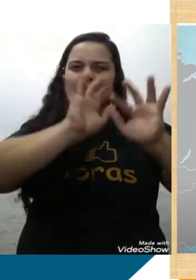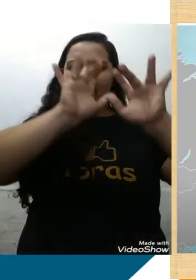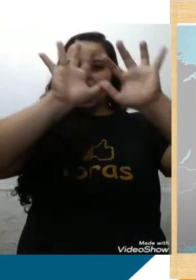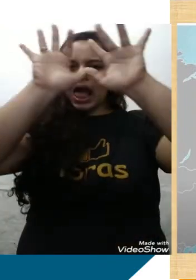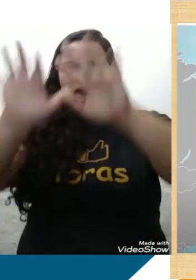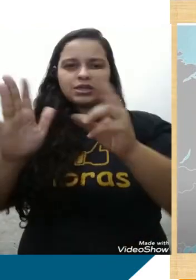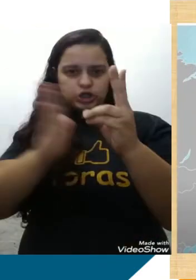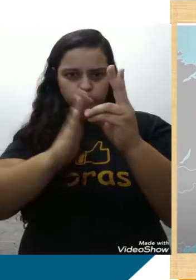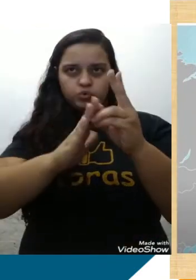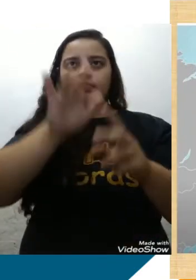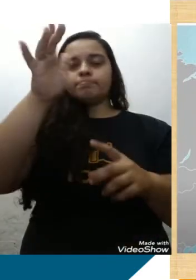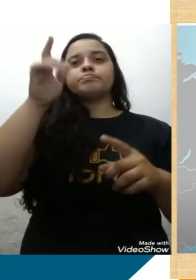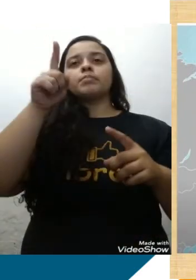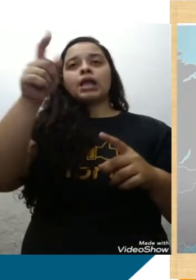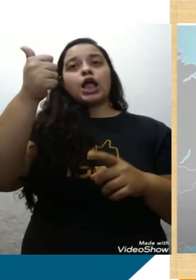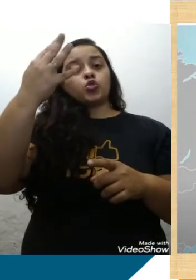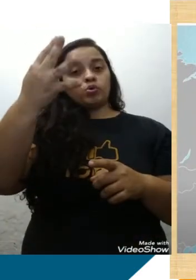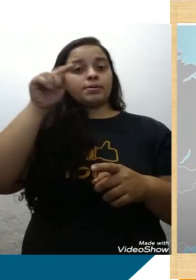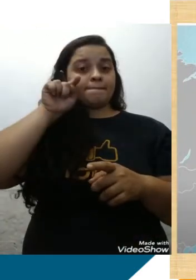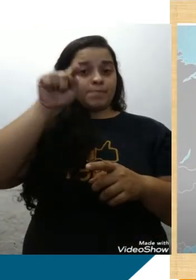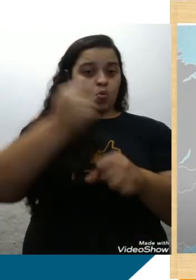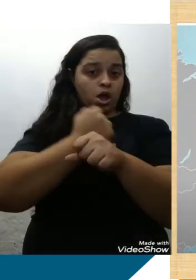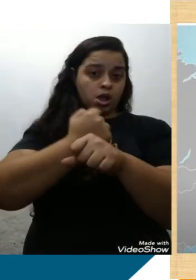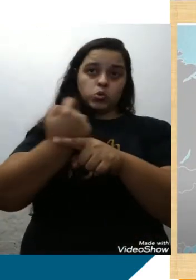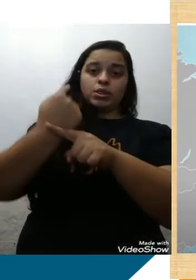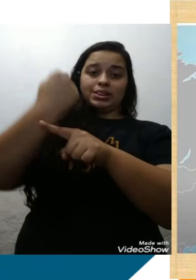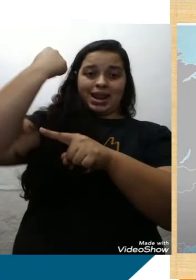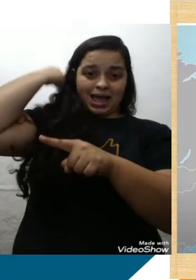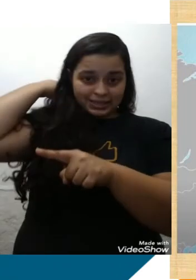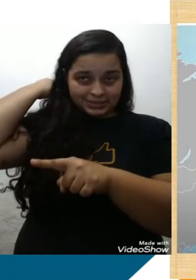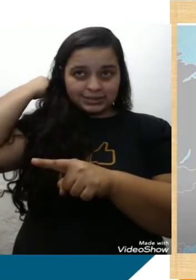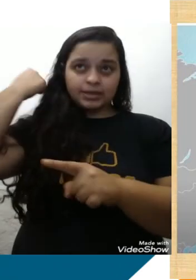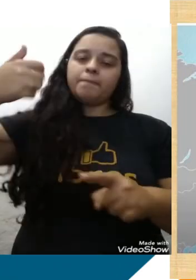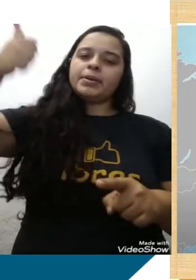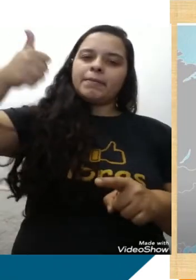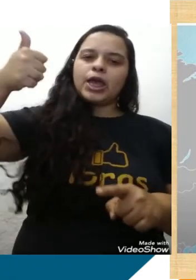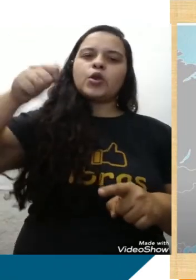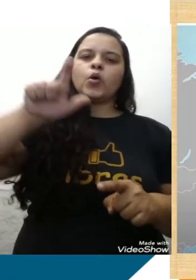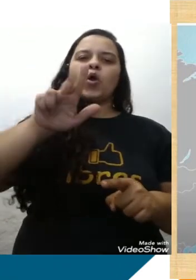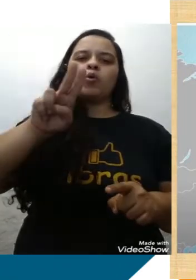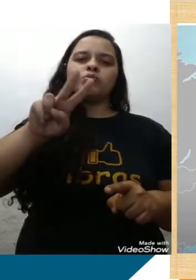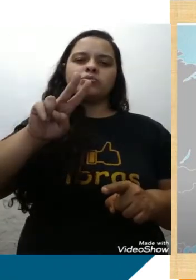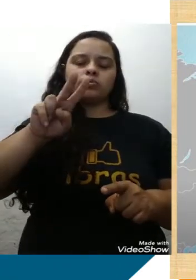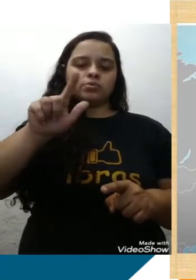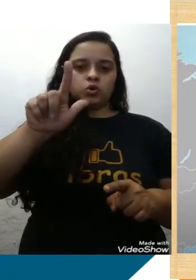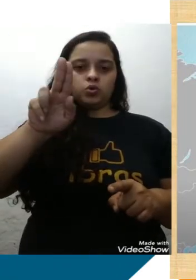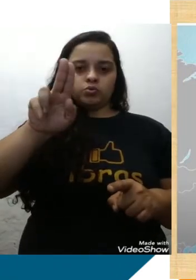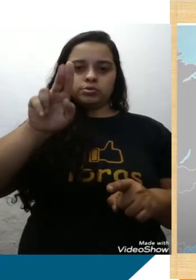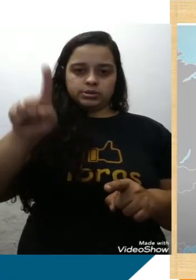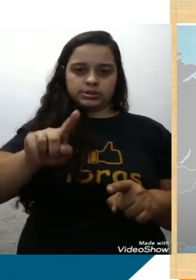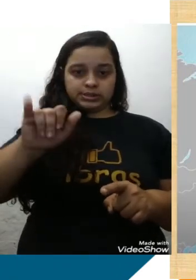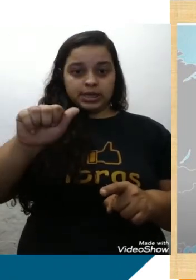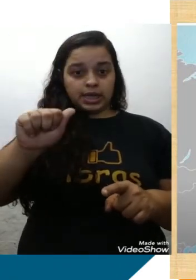Uma primeira há 14 mil anos atrás, que seria, né, então, uma primeira migração da qual a Luzia, né, o povo